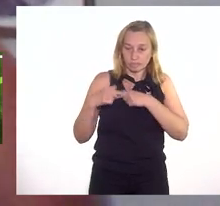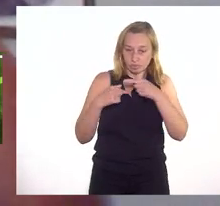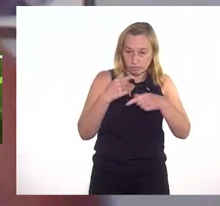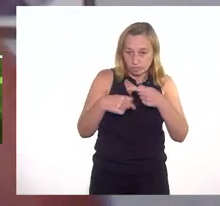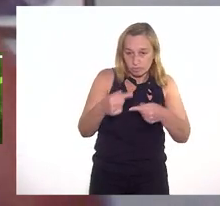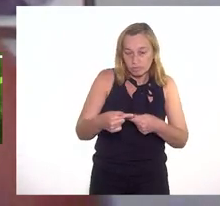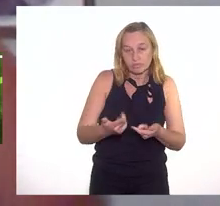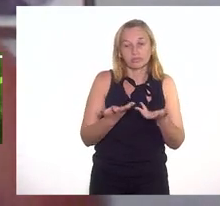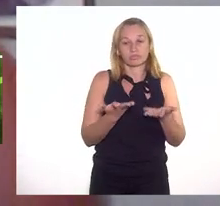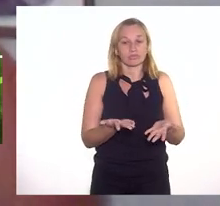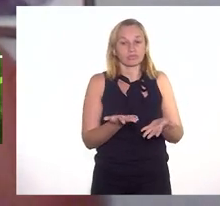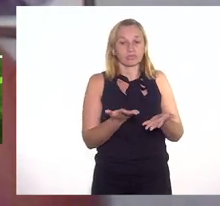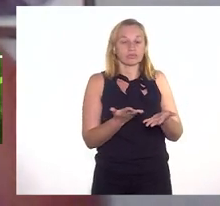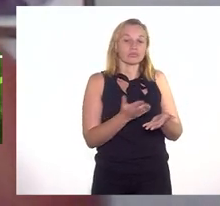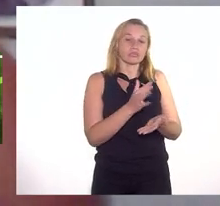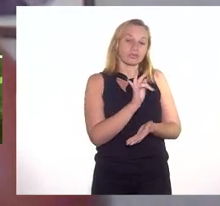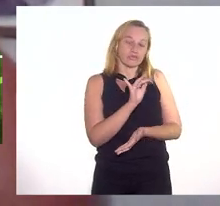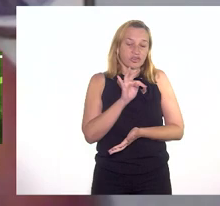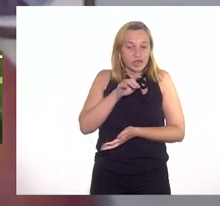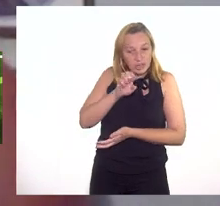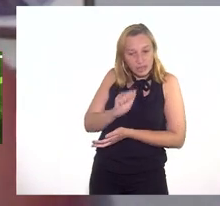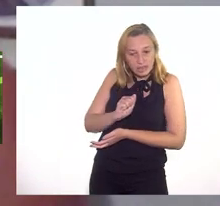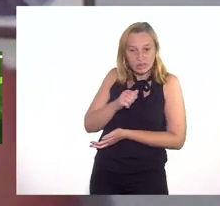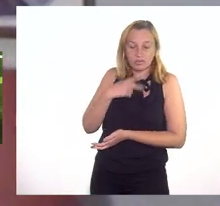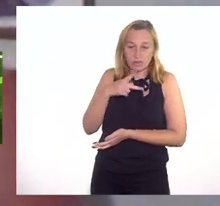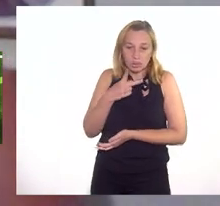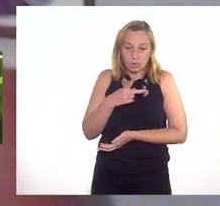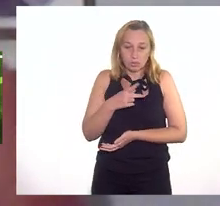como a Fernanda falou agora há pouco. Eu